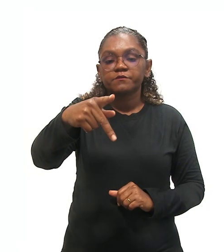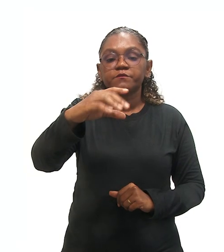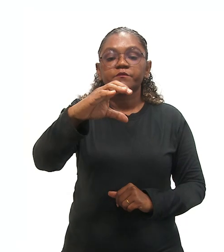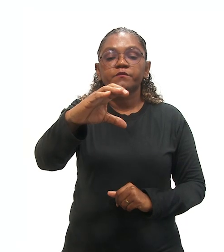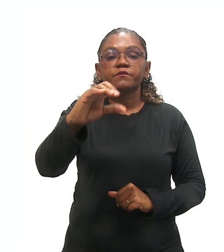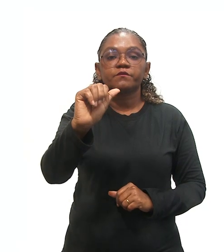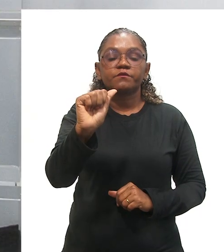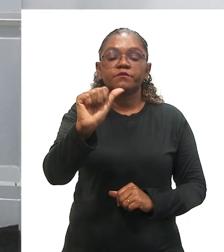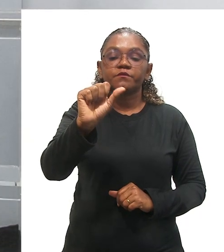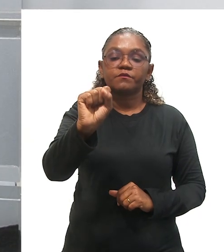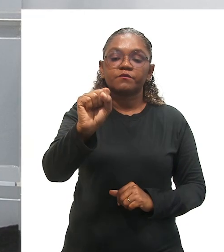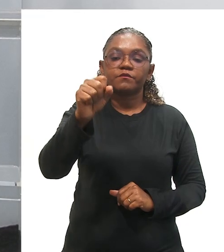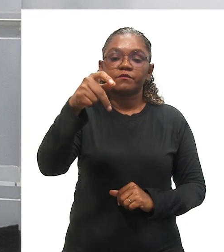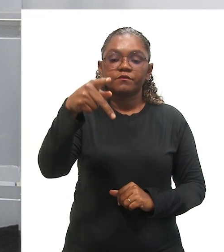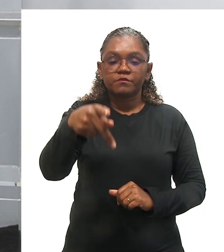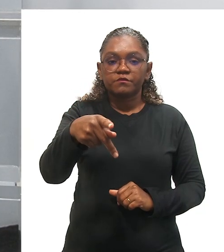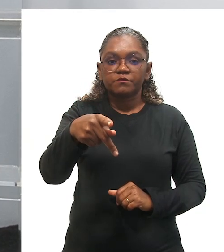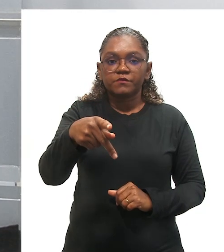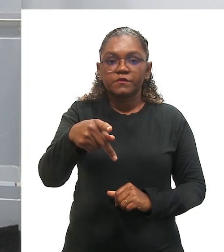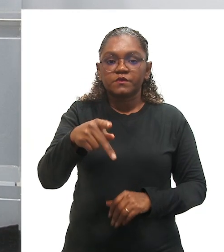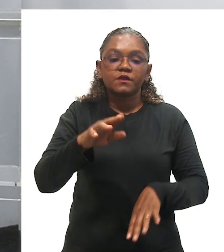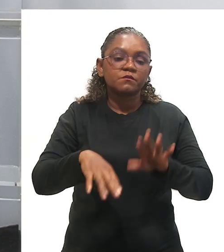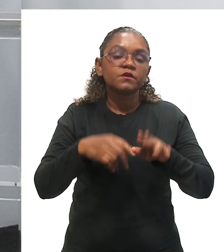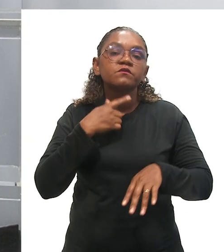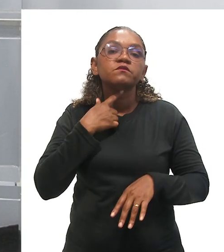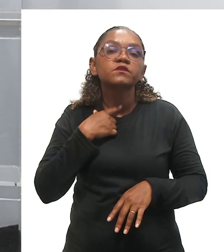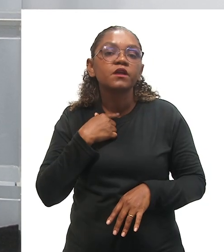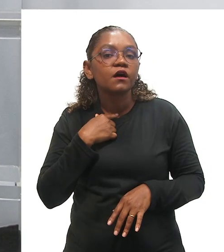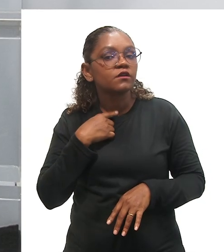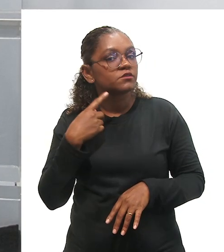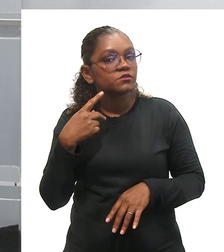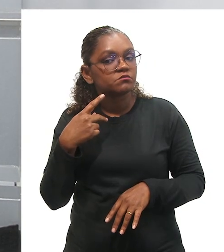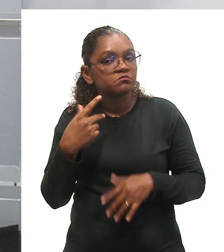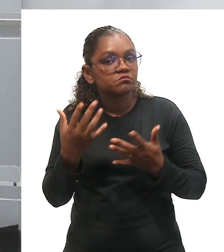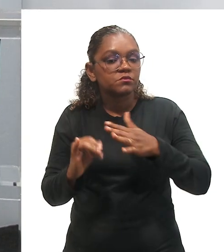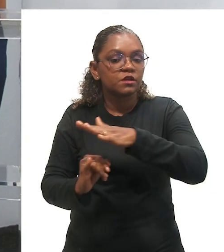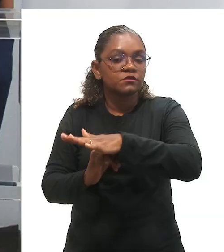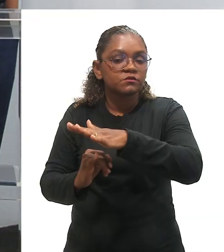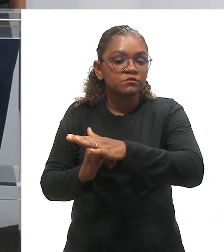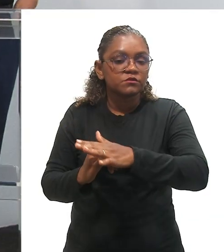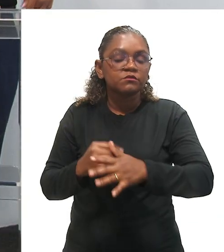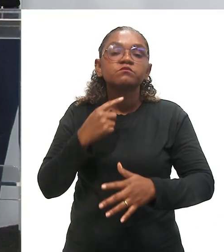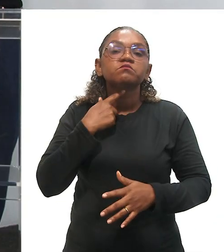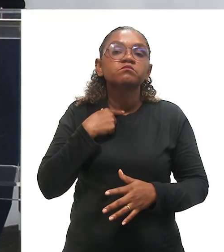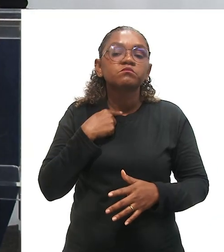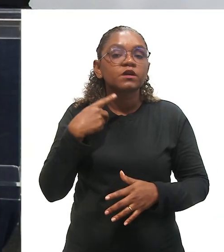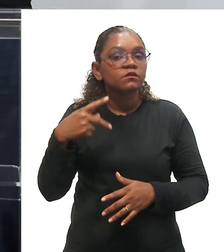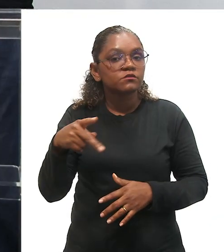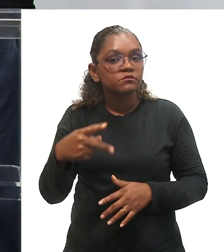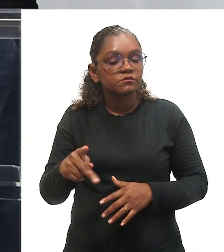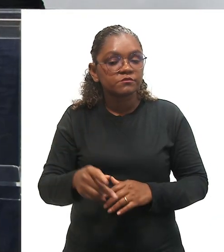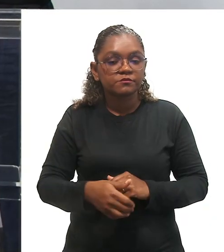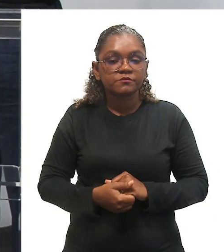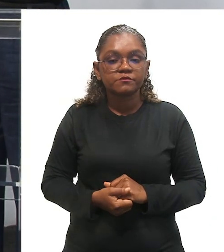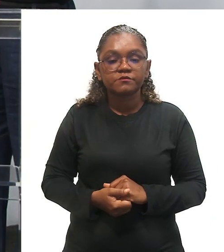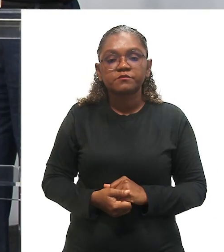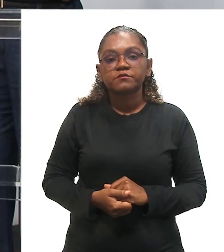para algumas situações, mas não se preocupe com isso. Na prática, você vai entender quais os